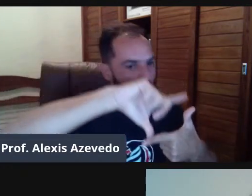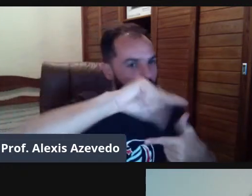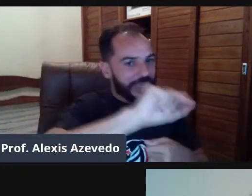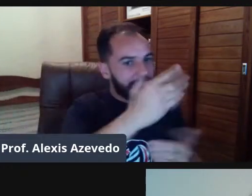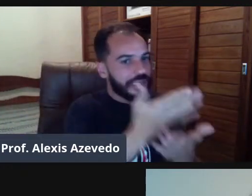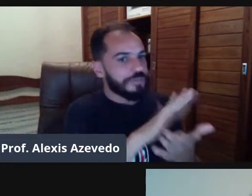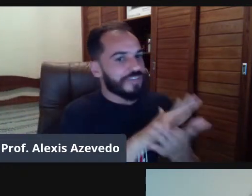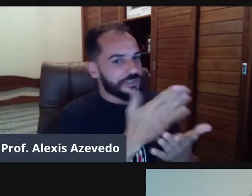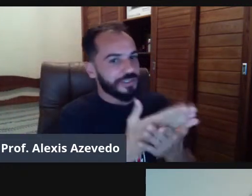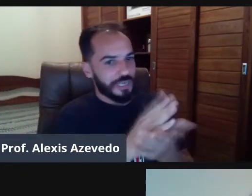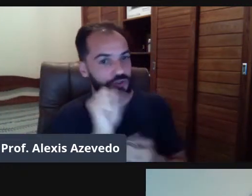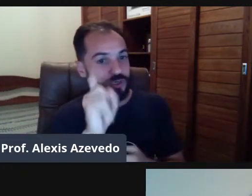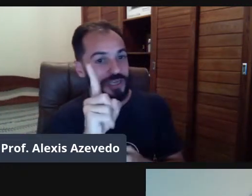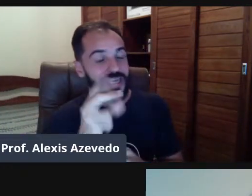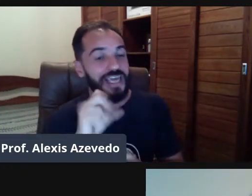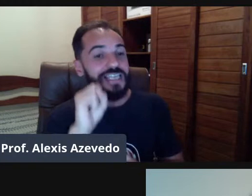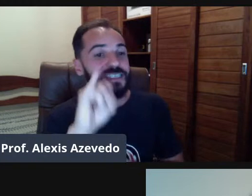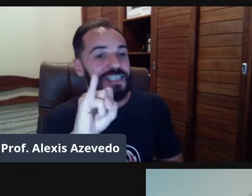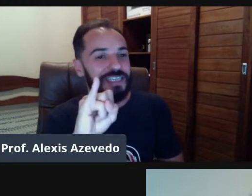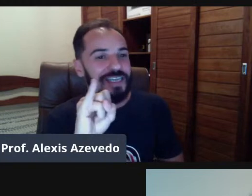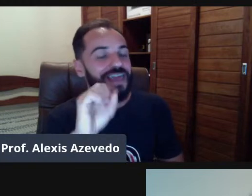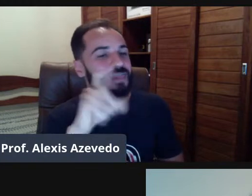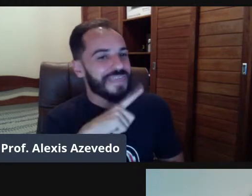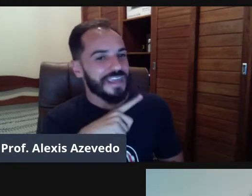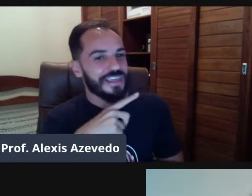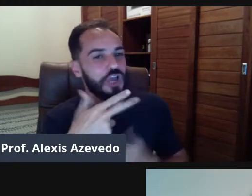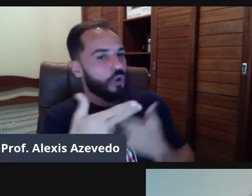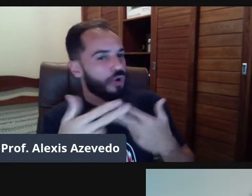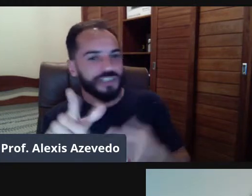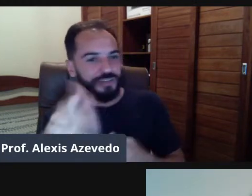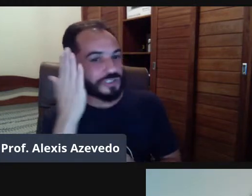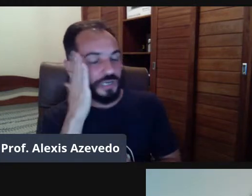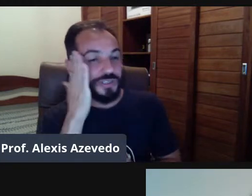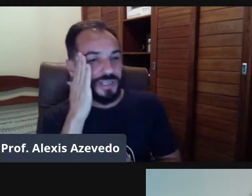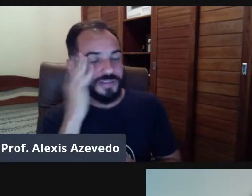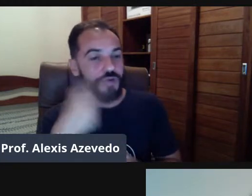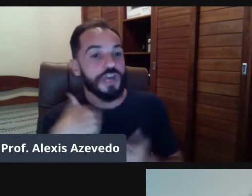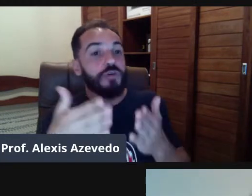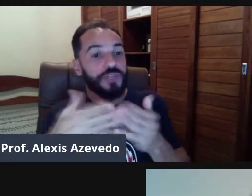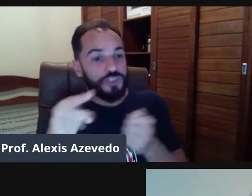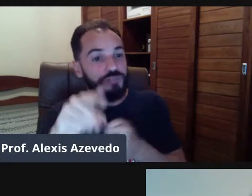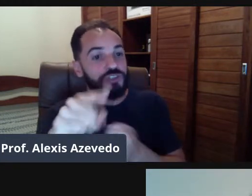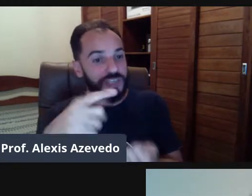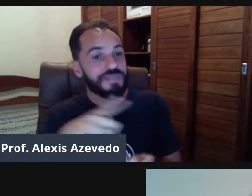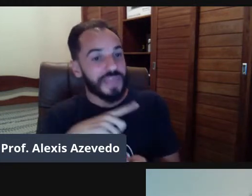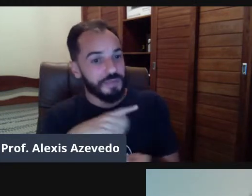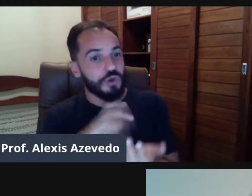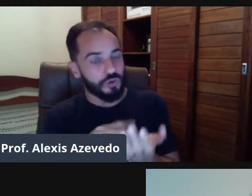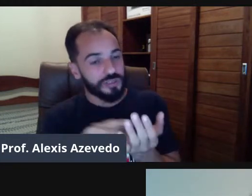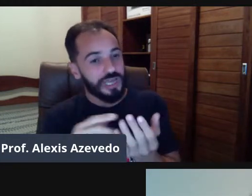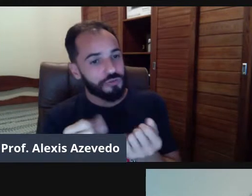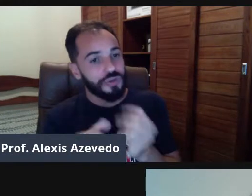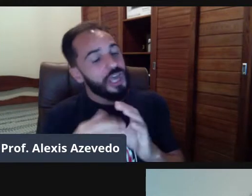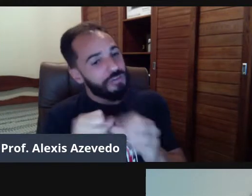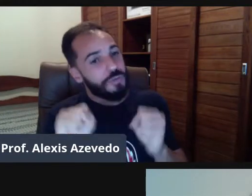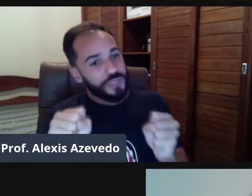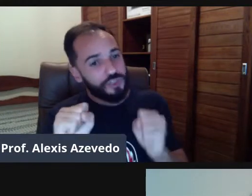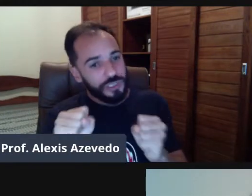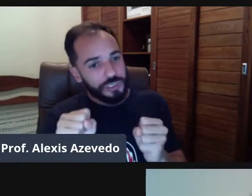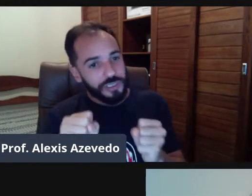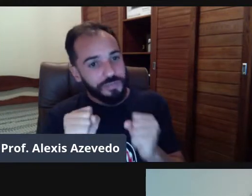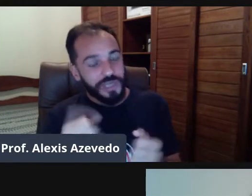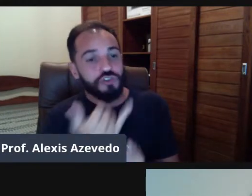janela pequena para fazer intérprete, ok? Se tem coisa que você não entendeu, eu vou pedir, você tem meu contato? Eu